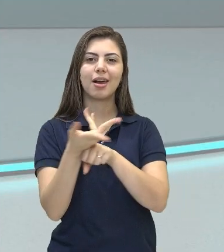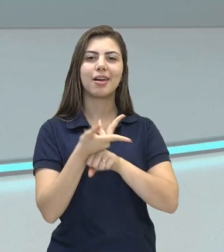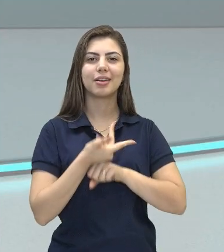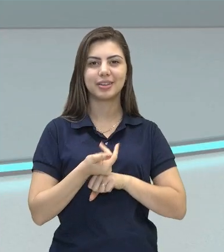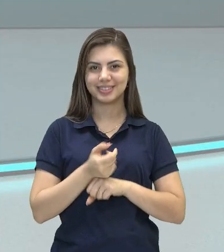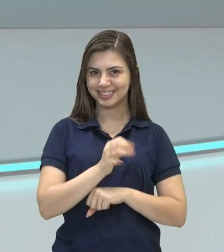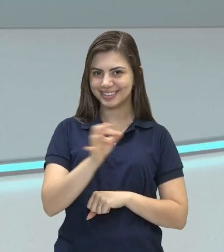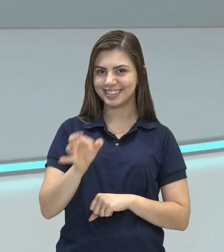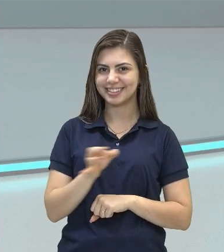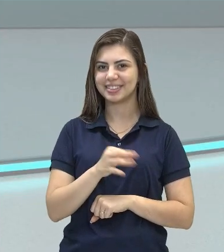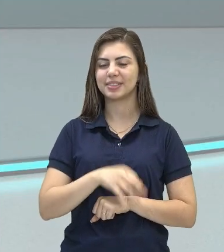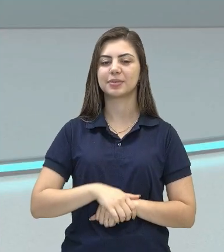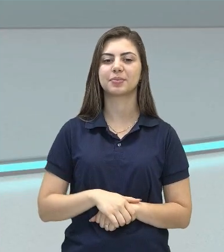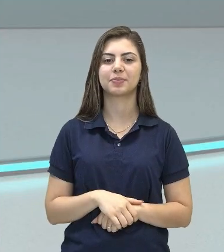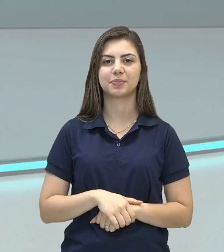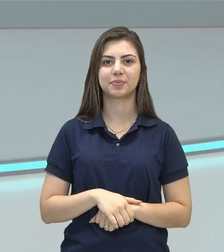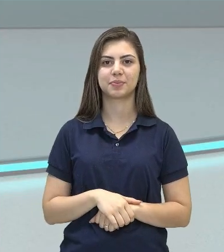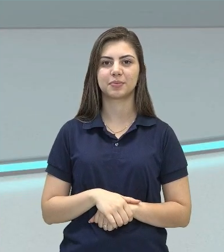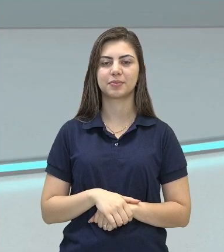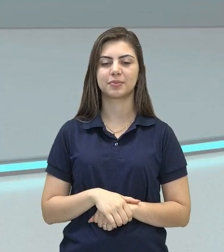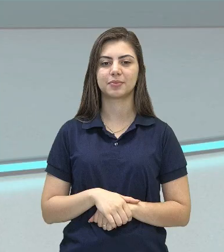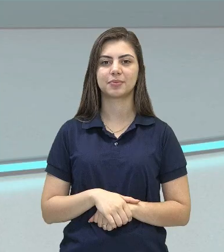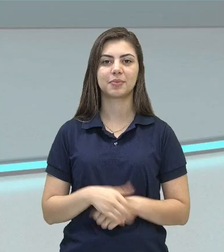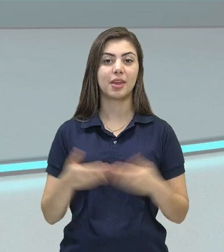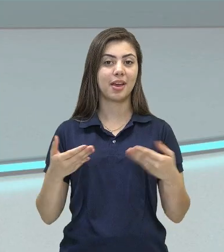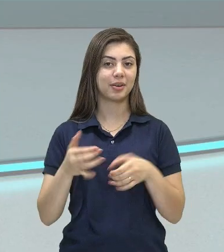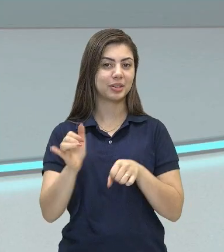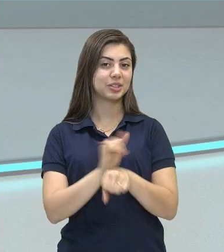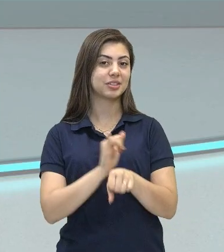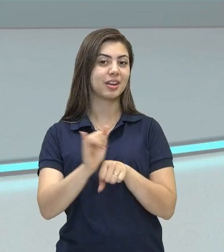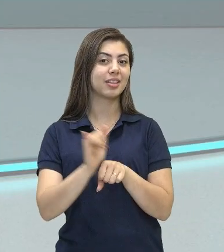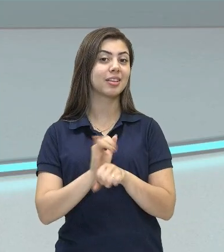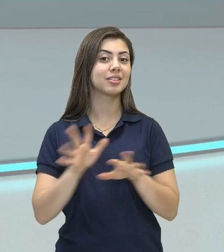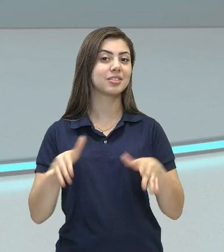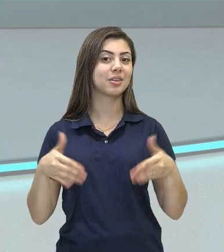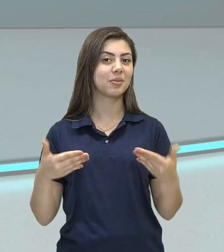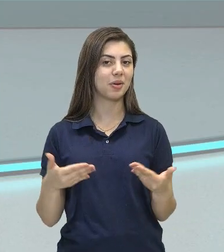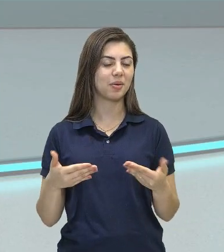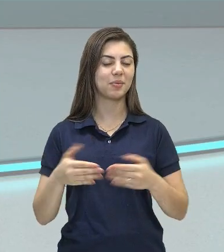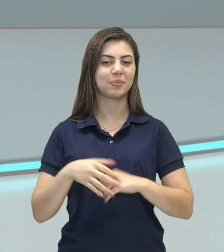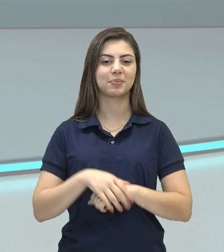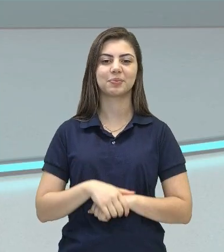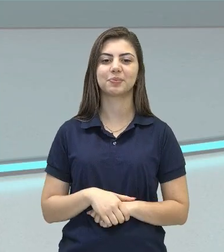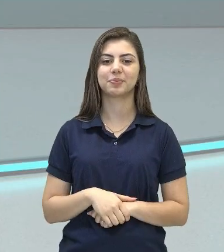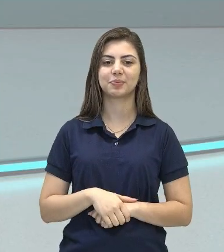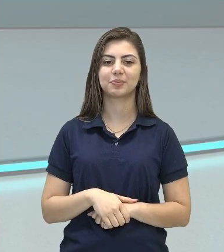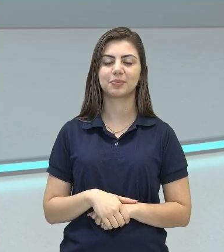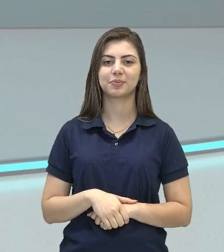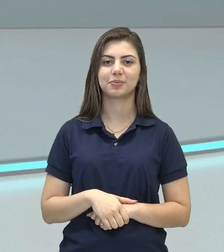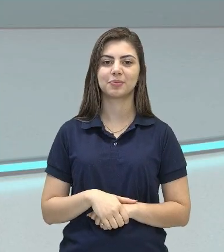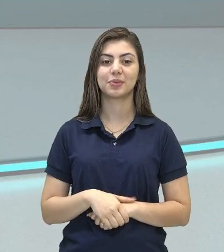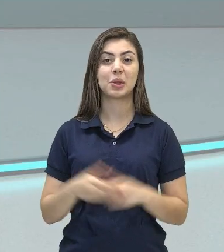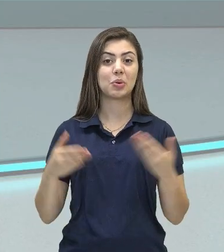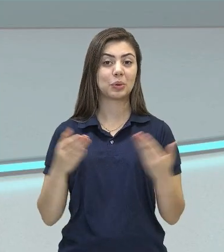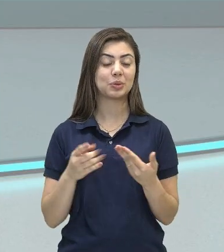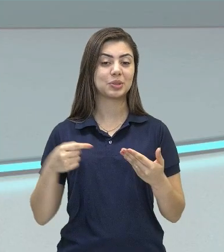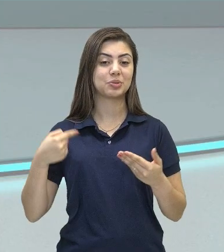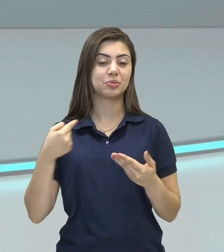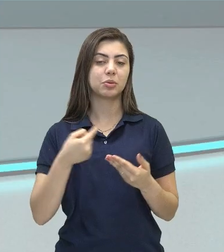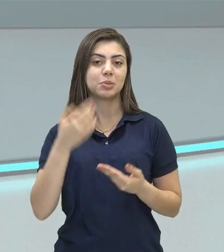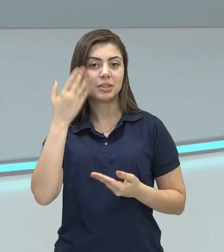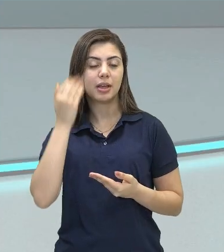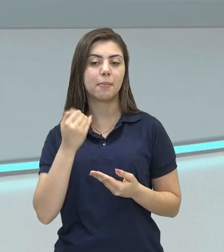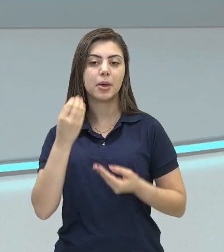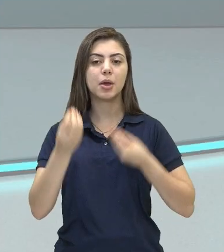vista. Então, vamos ver que estratégias você utilizou, certo? Hoje nós vamos desvendar, então, como é que